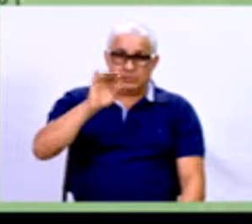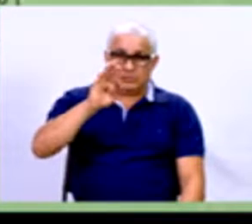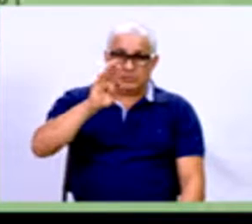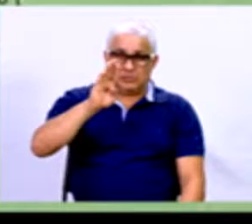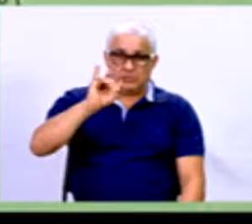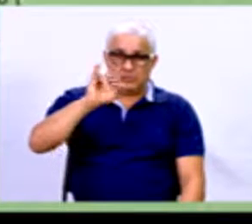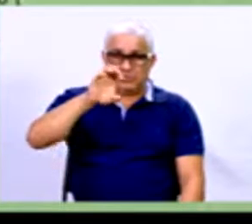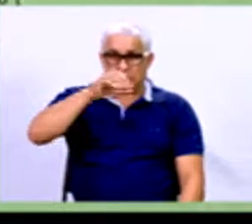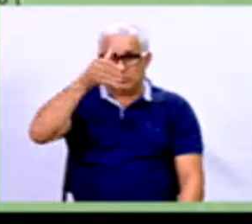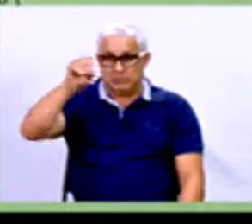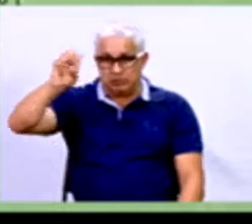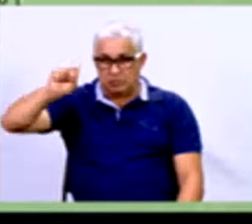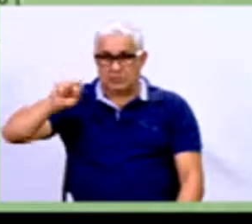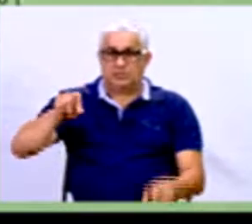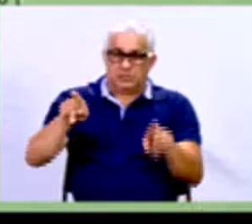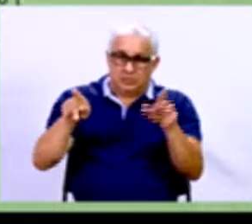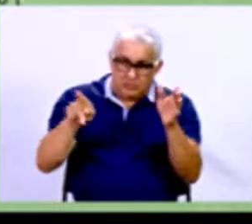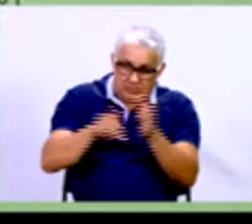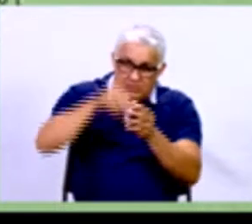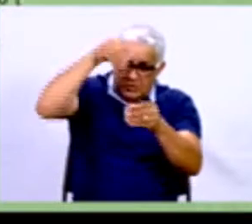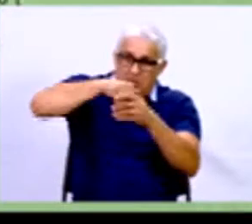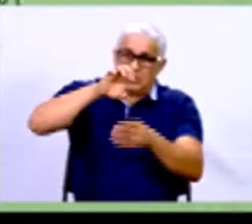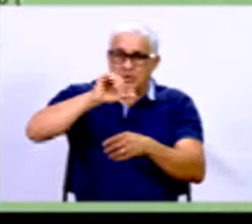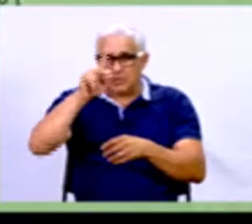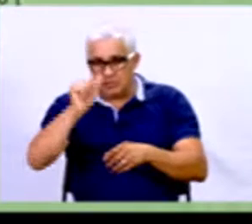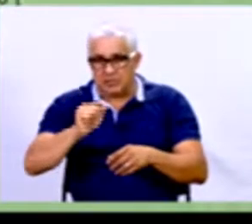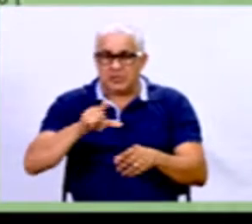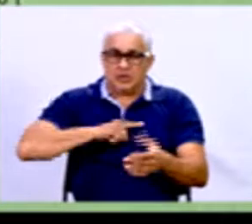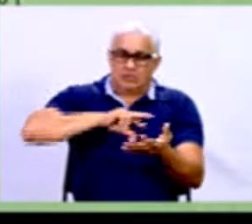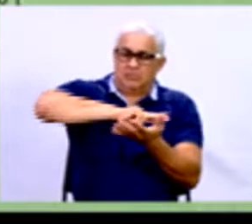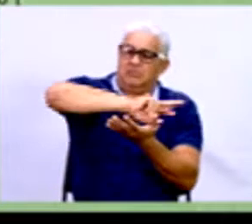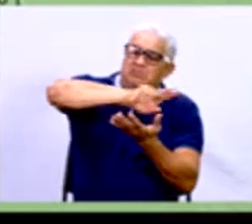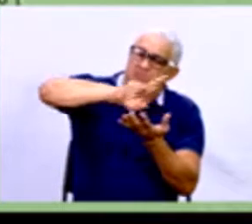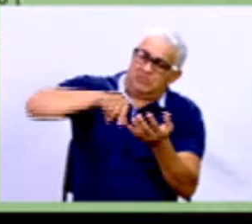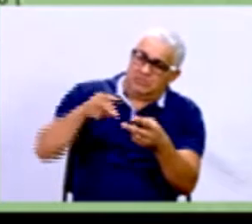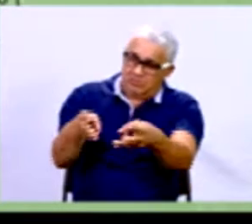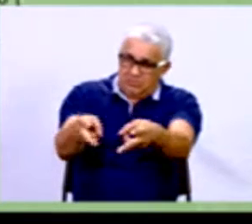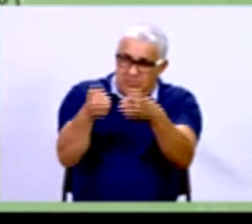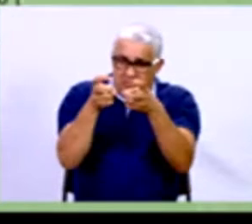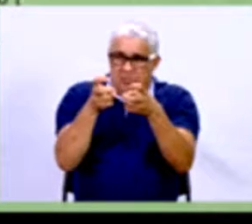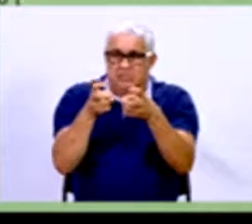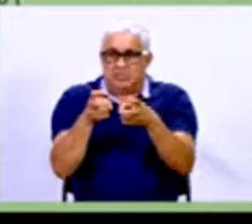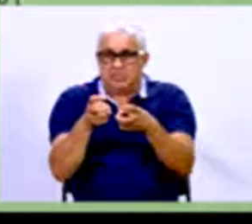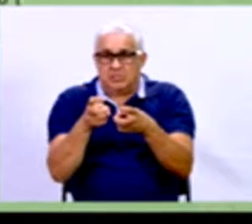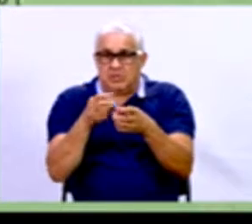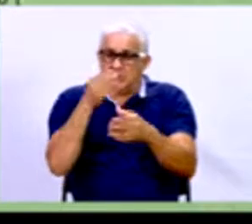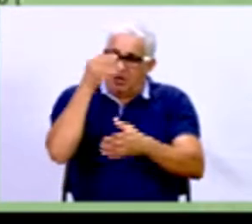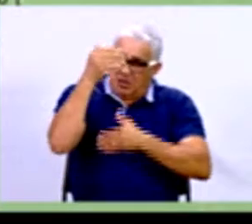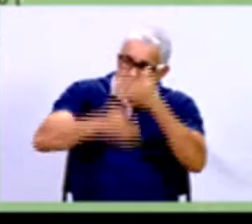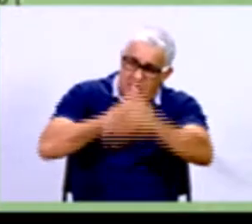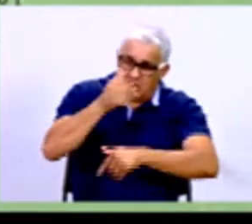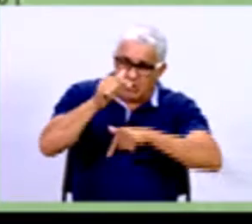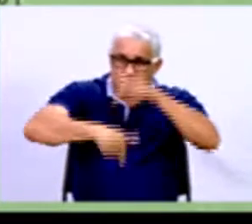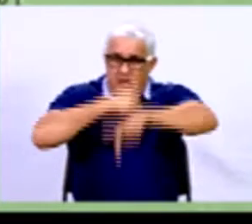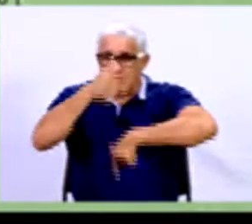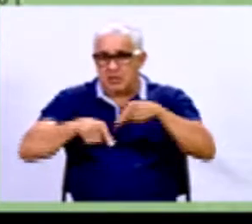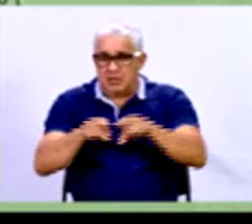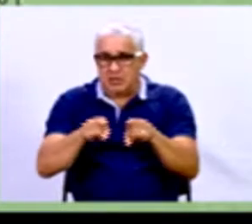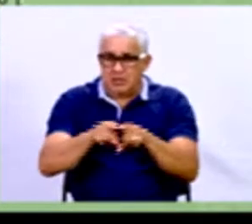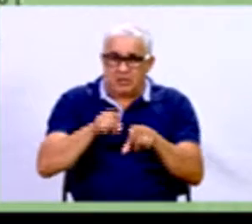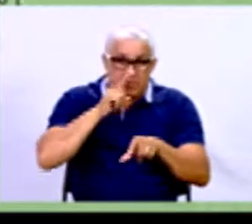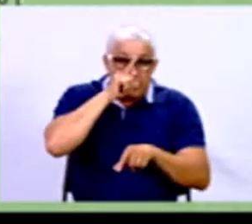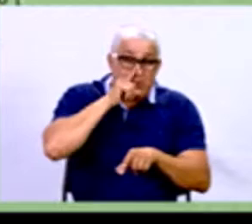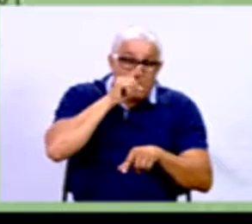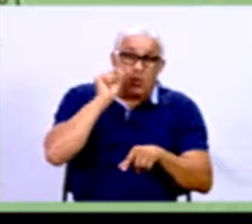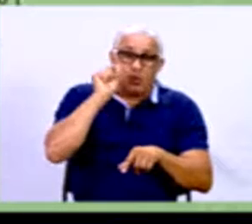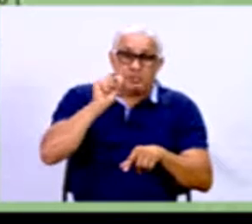Existem várias atribuições, dentre elas, identificar os riscos do processo de trabalho e elaborar um